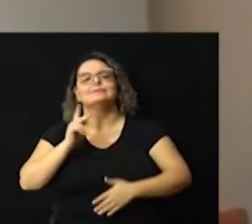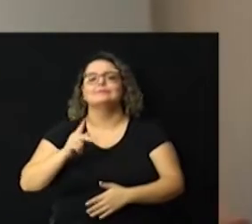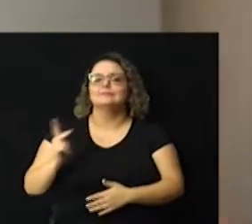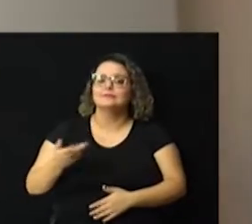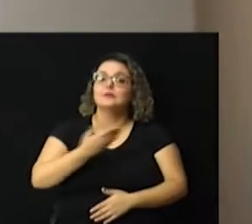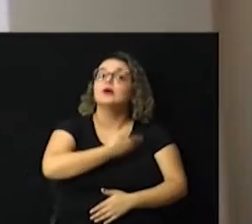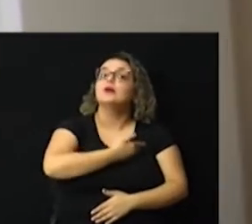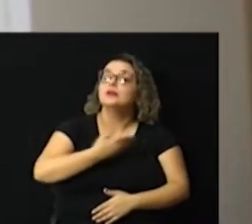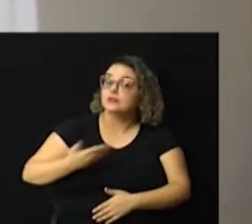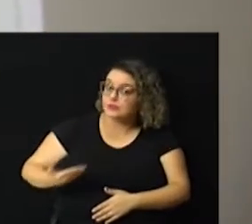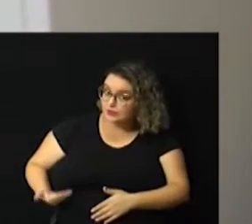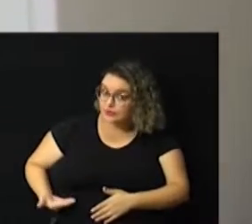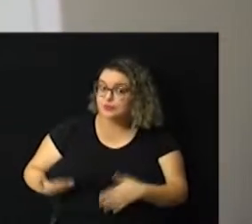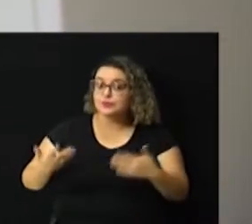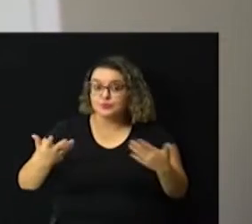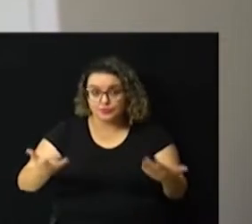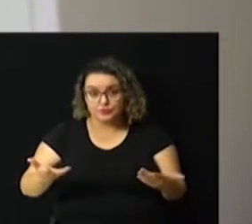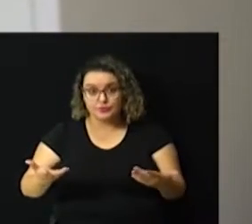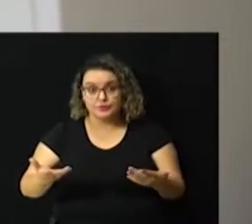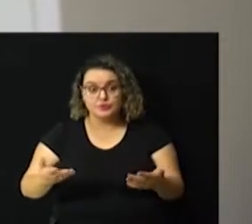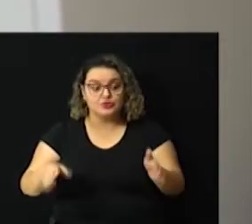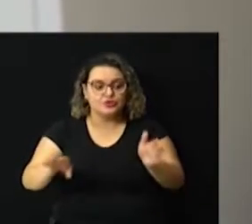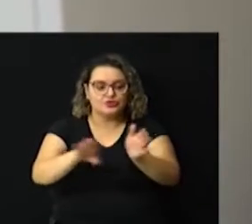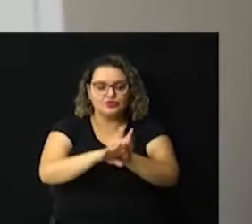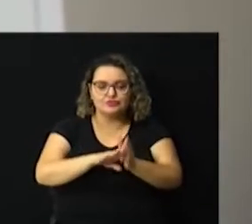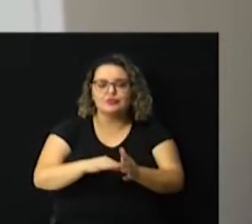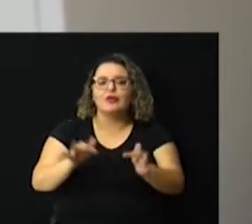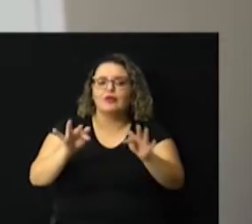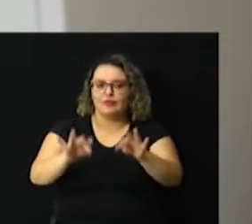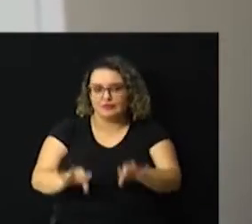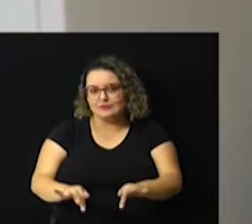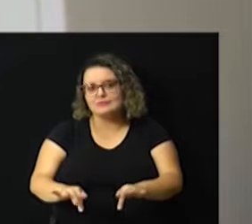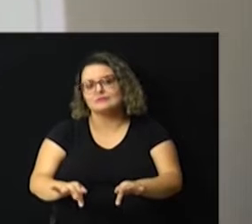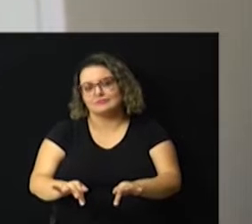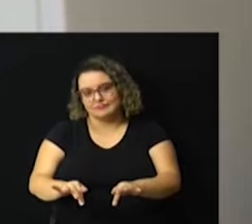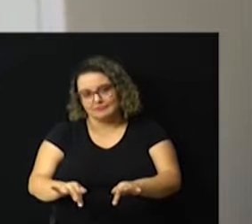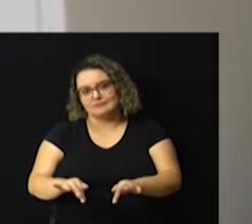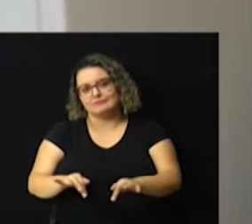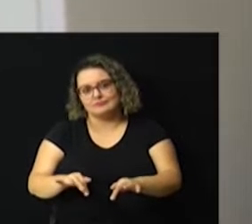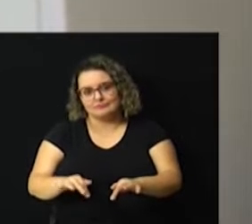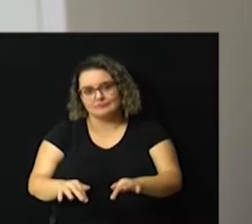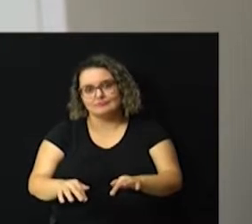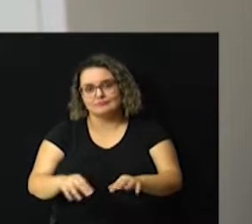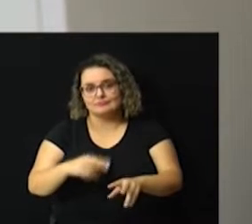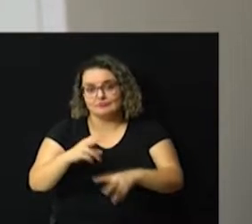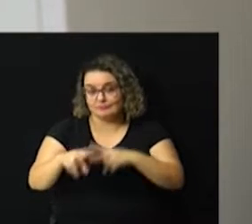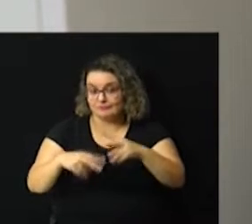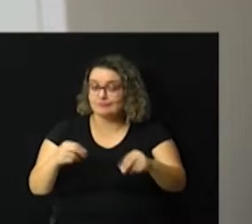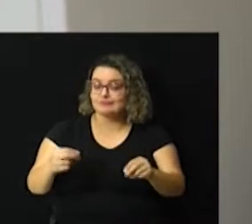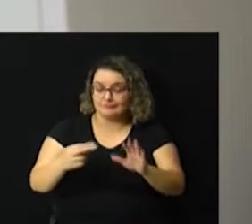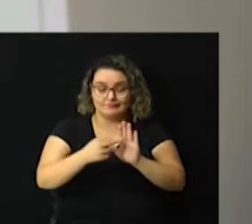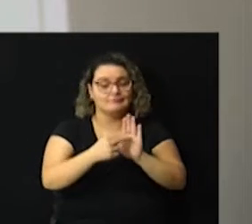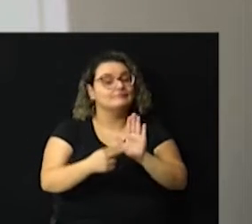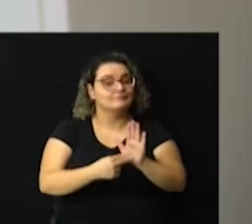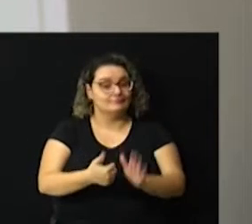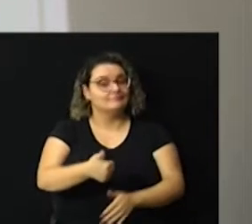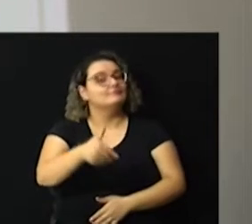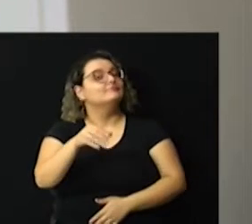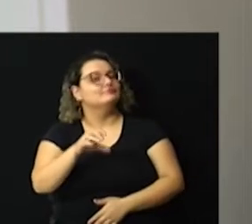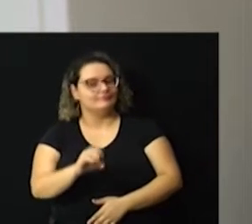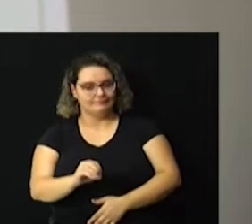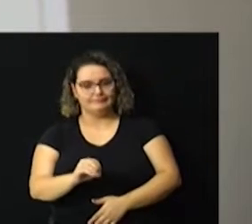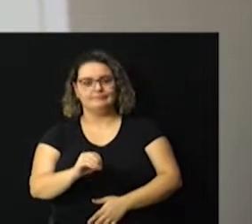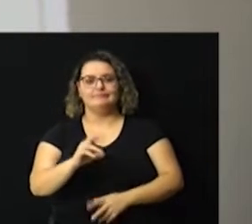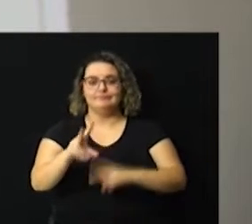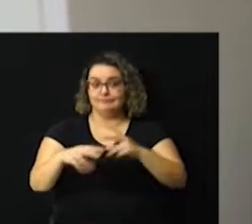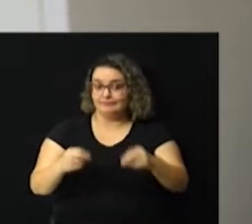da rede pública estar entre os finalistas do Prêmio Educador Nota 10, porque é um prêmio